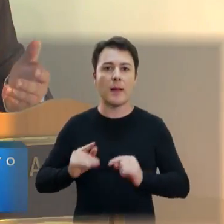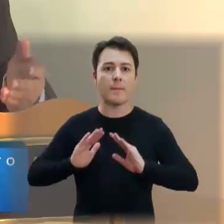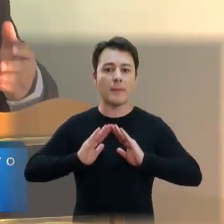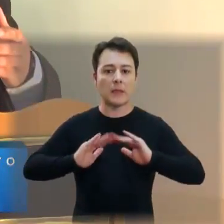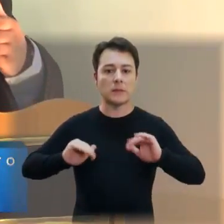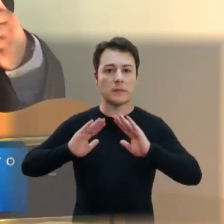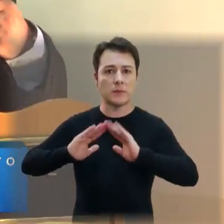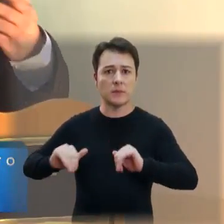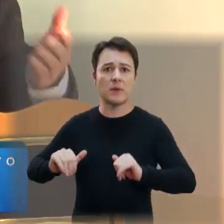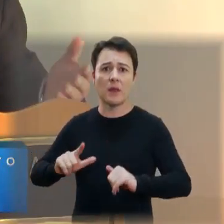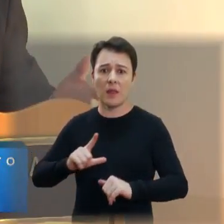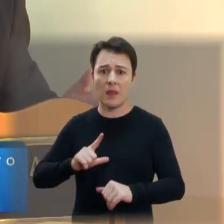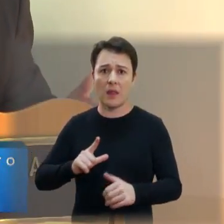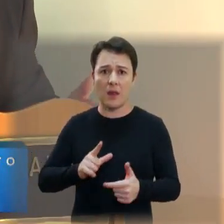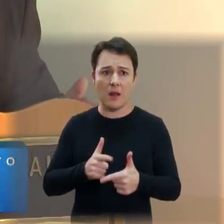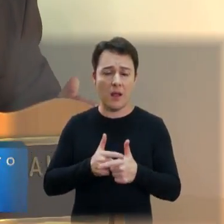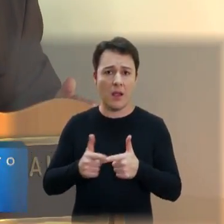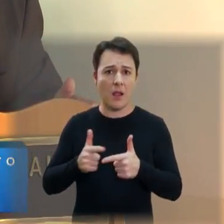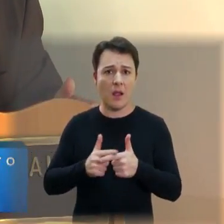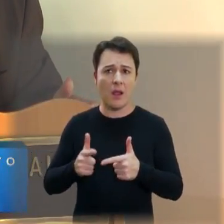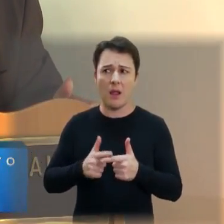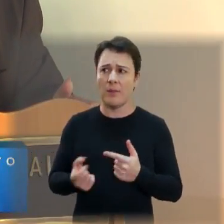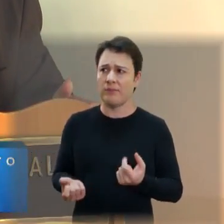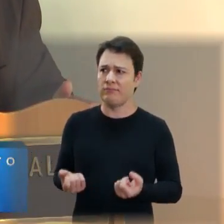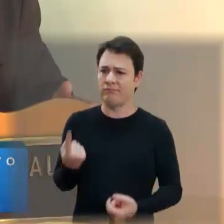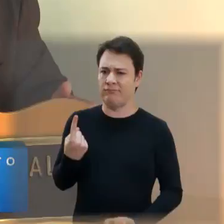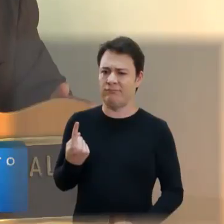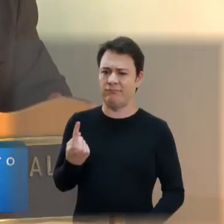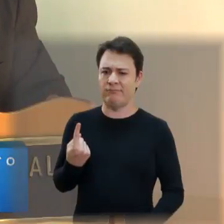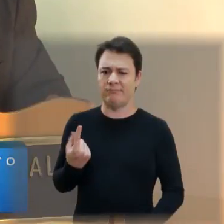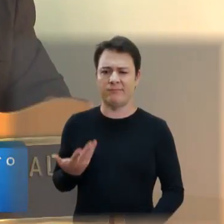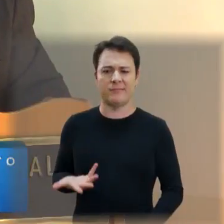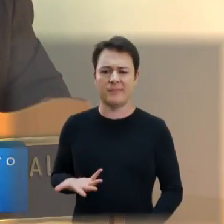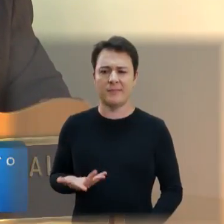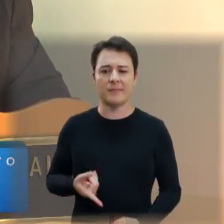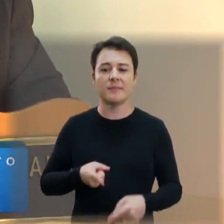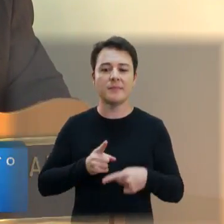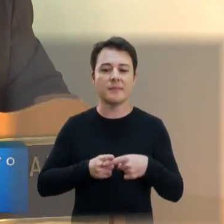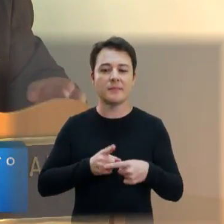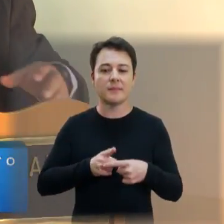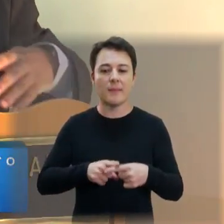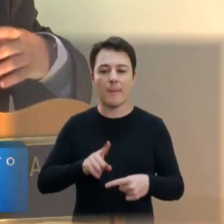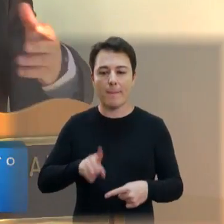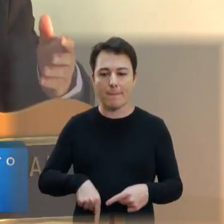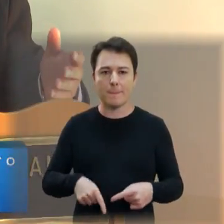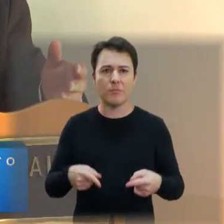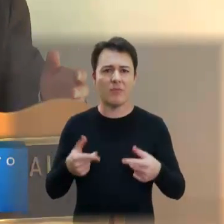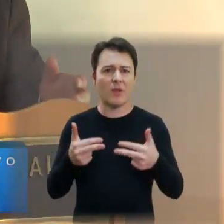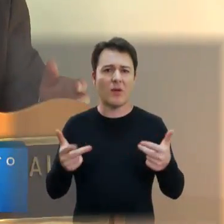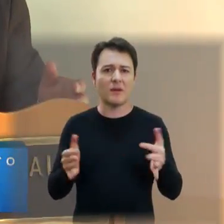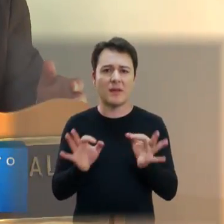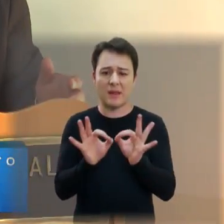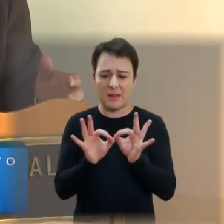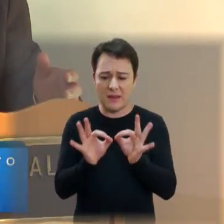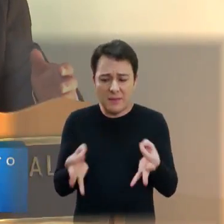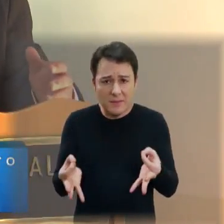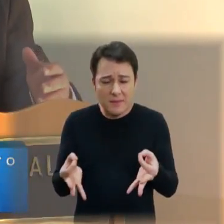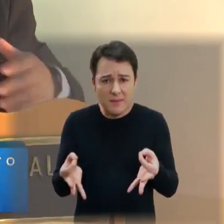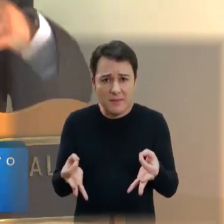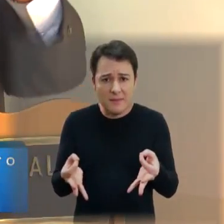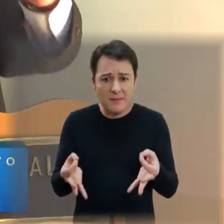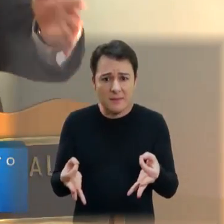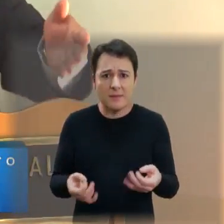acabou causando essa certa estranheza, porque é uma coisa tão pequena, né,